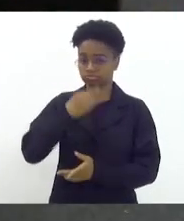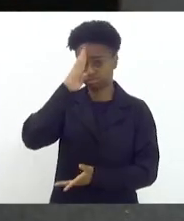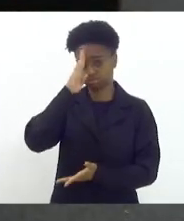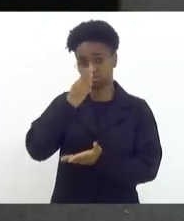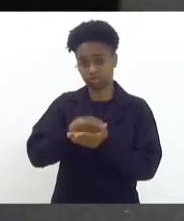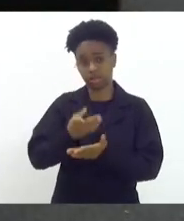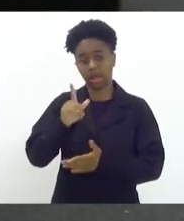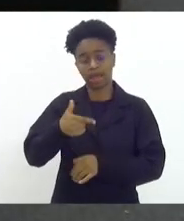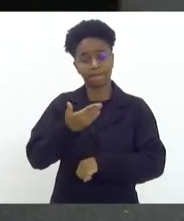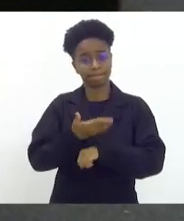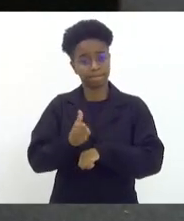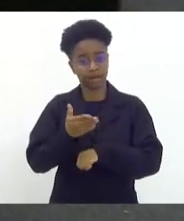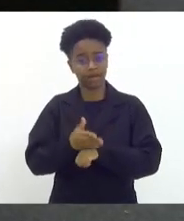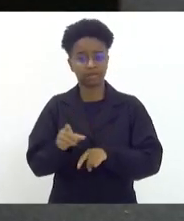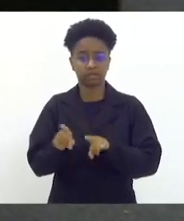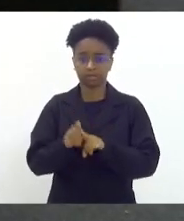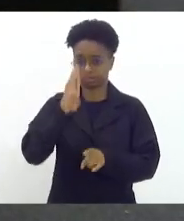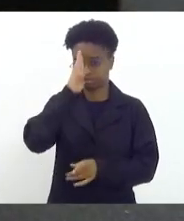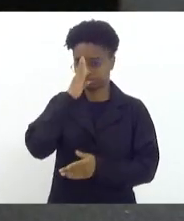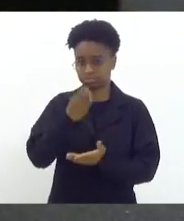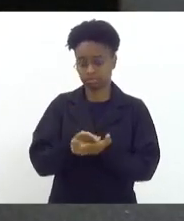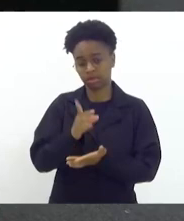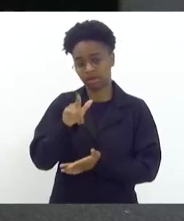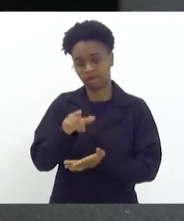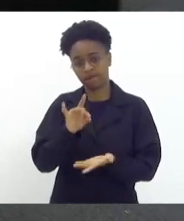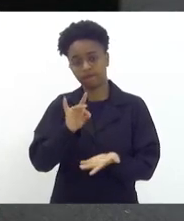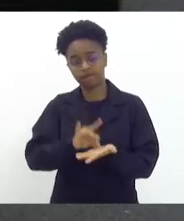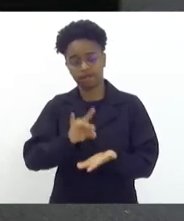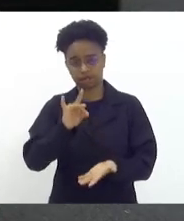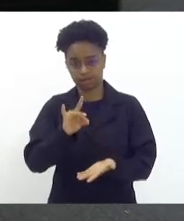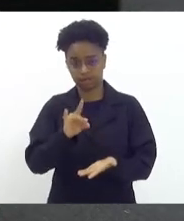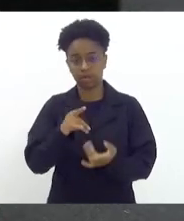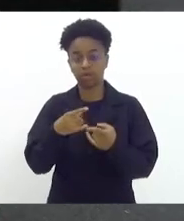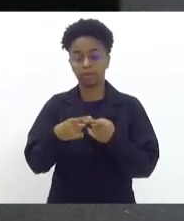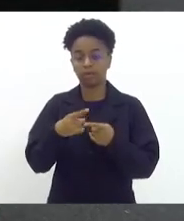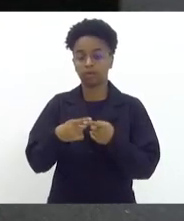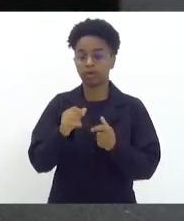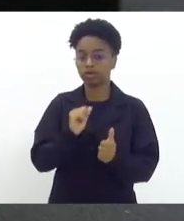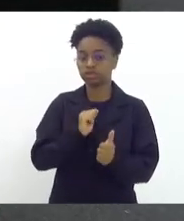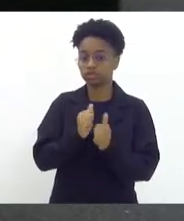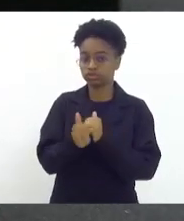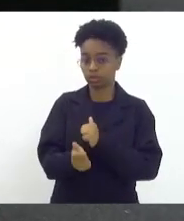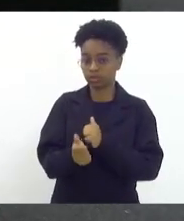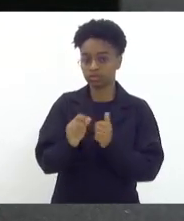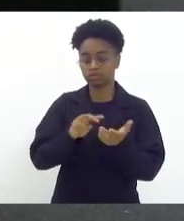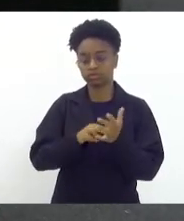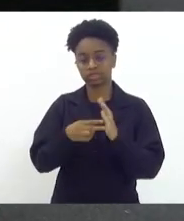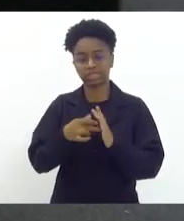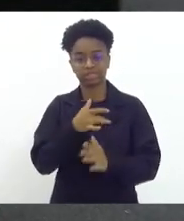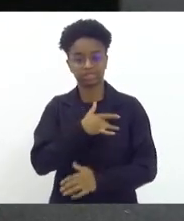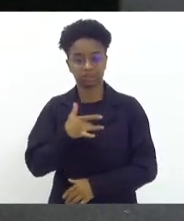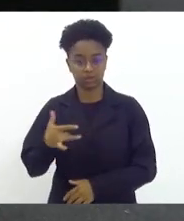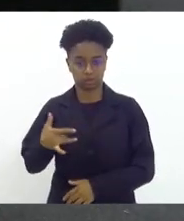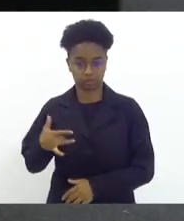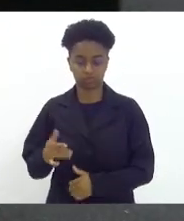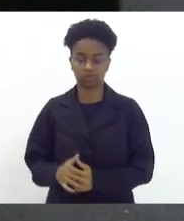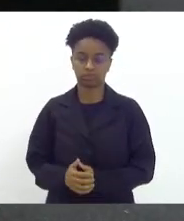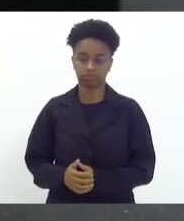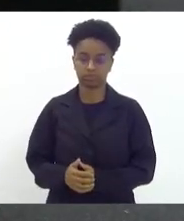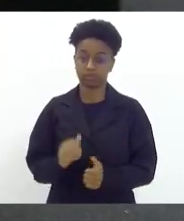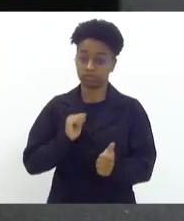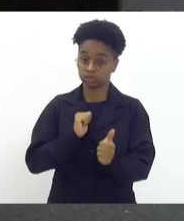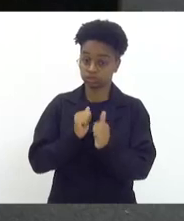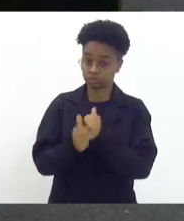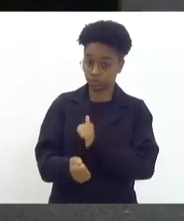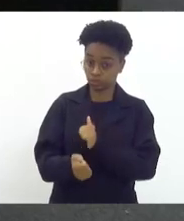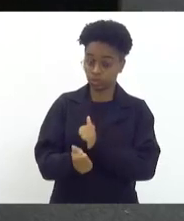prática isso ser verdade que o esporte é saúde o